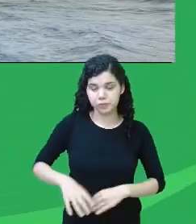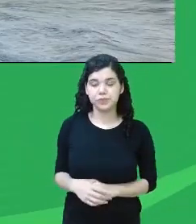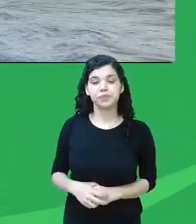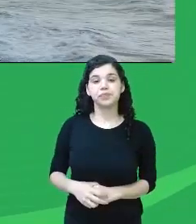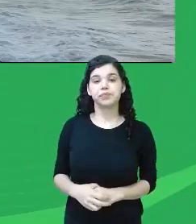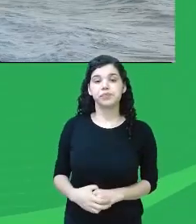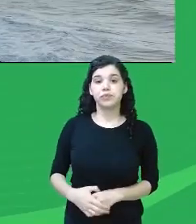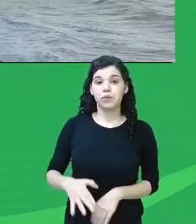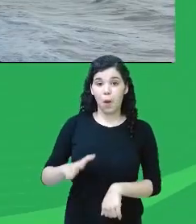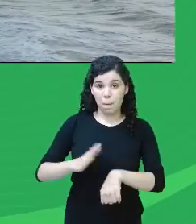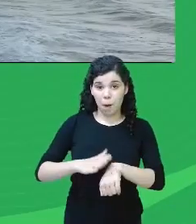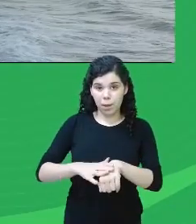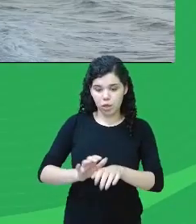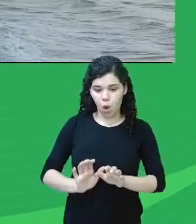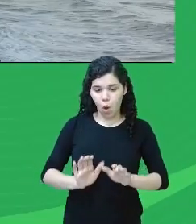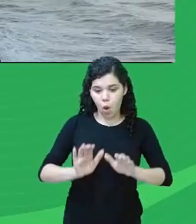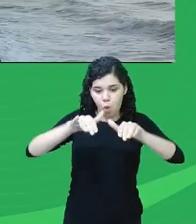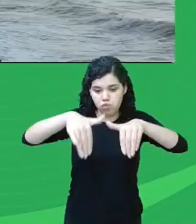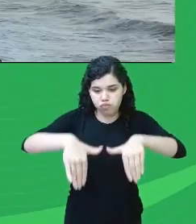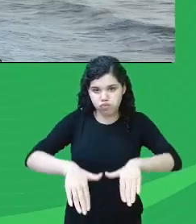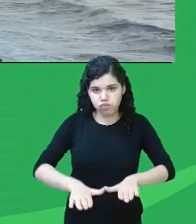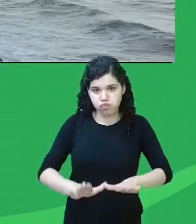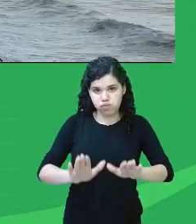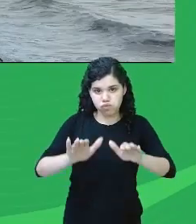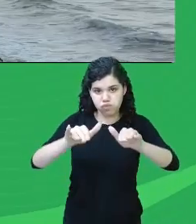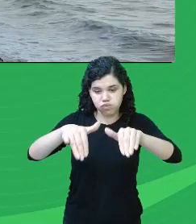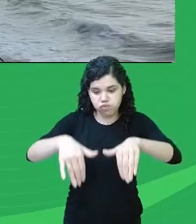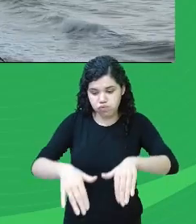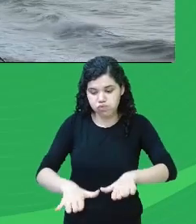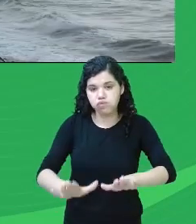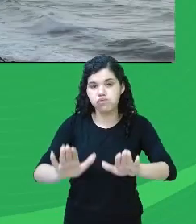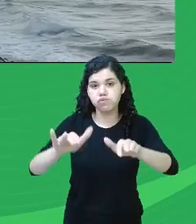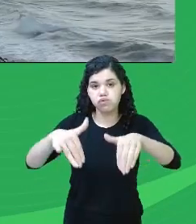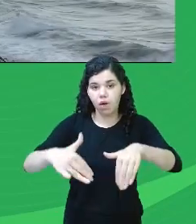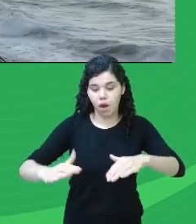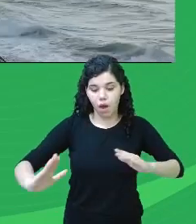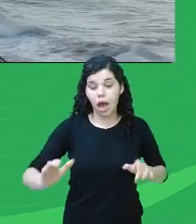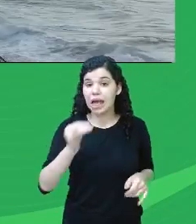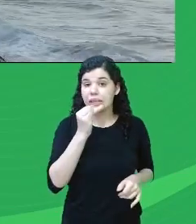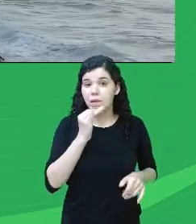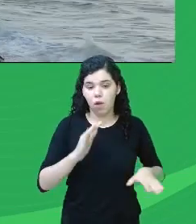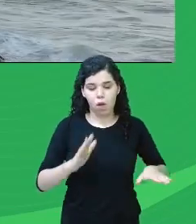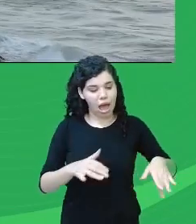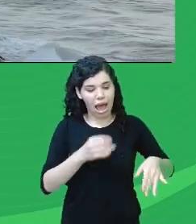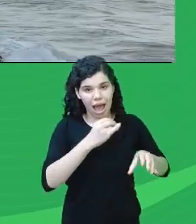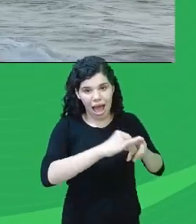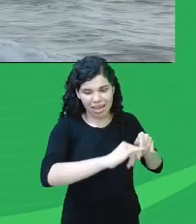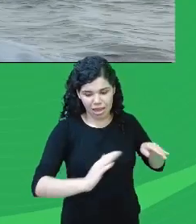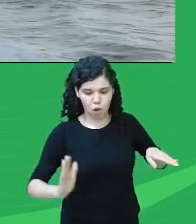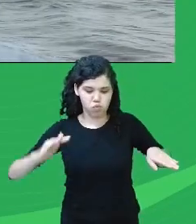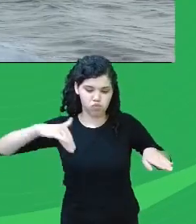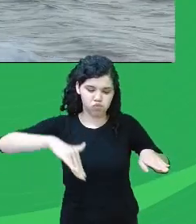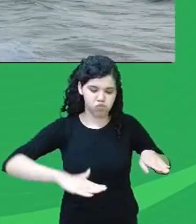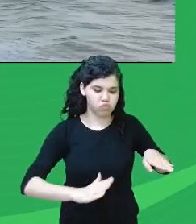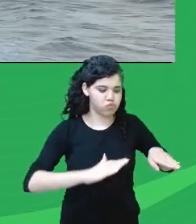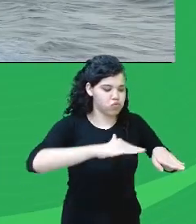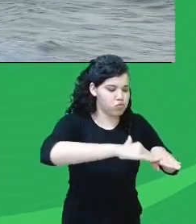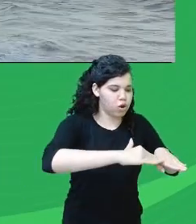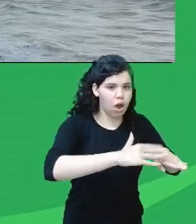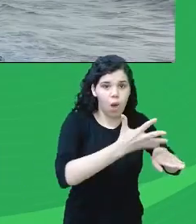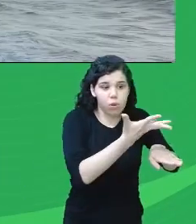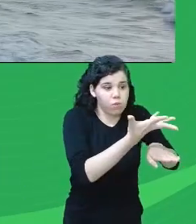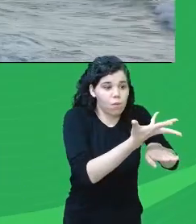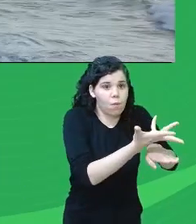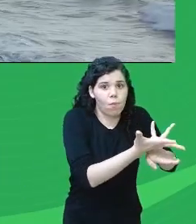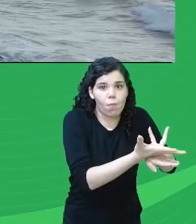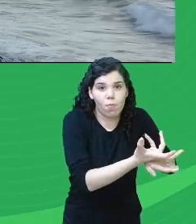quando a onda bate na faixa de areia, no instante seca, né? Não fica empoçada a água, porque